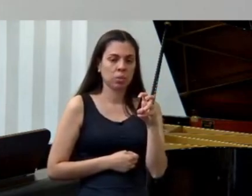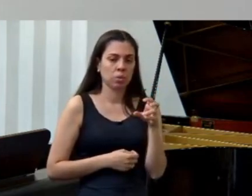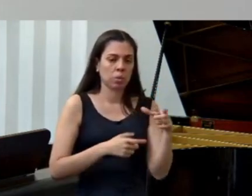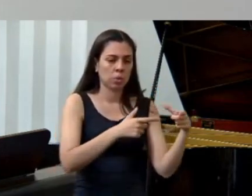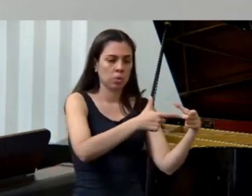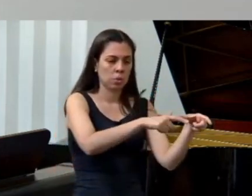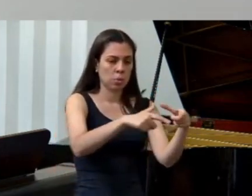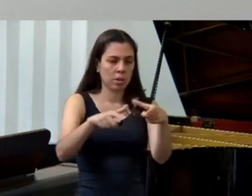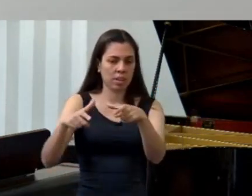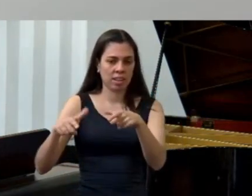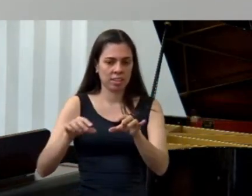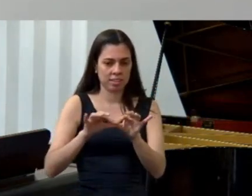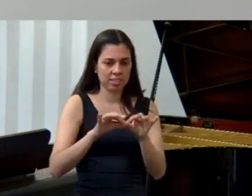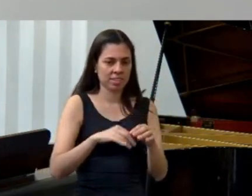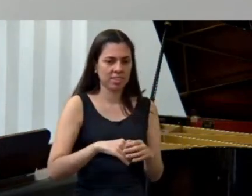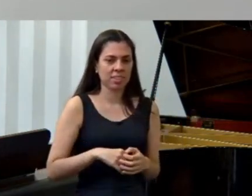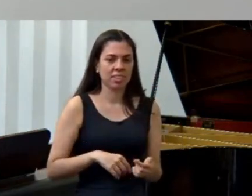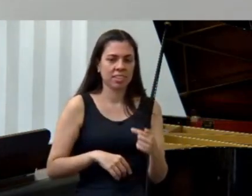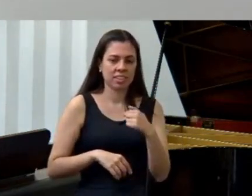trabalhando e o pastor está aqui.